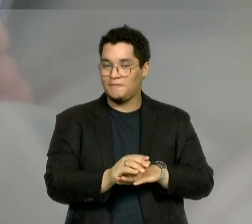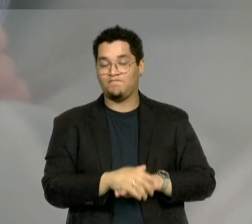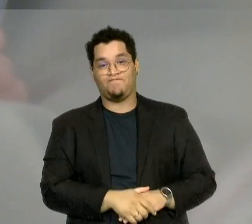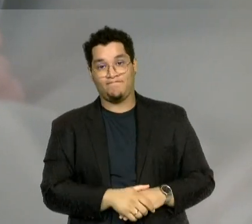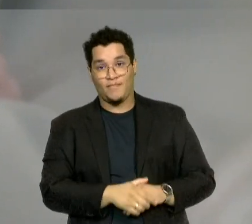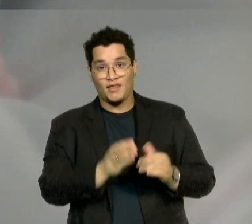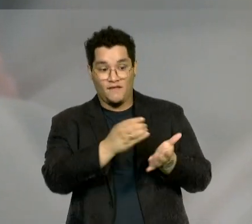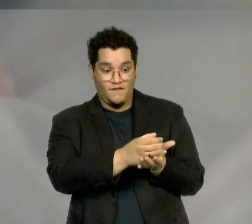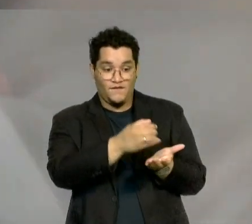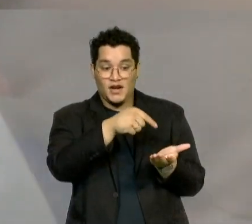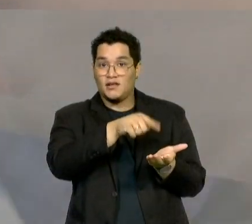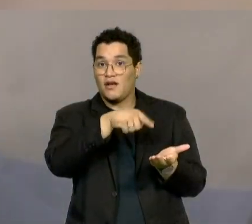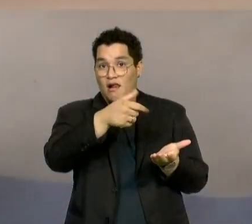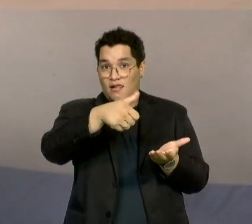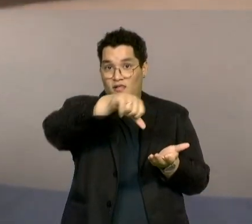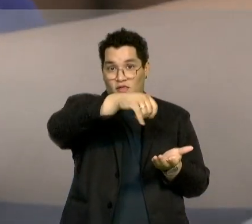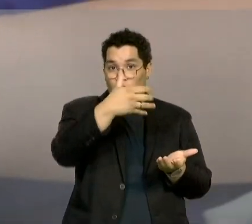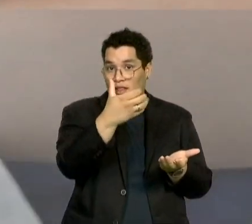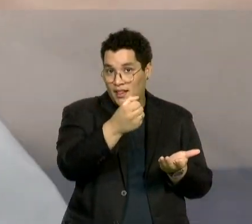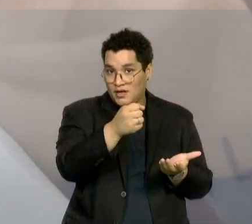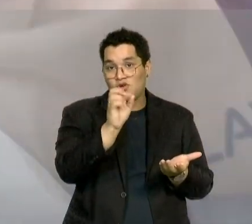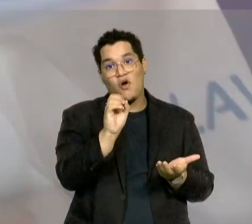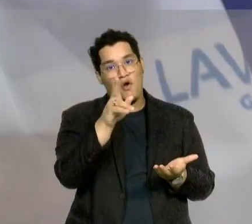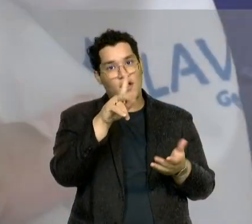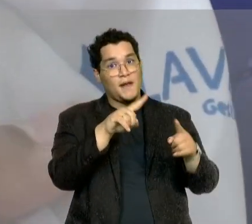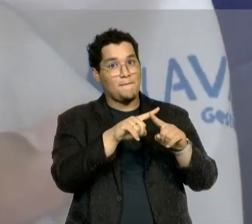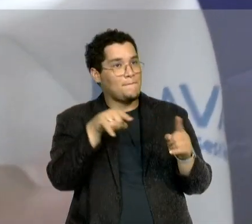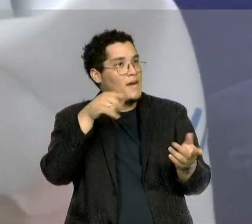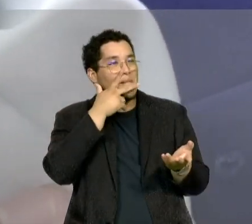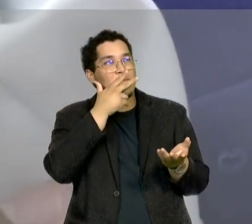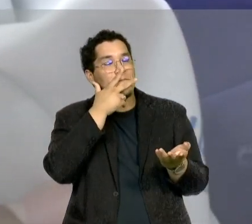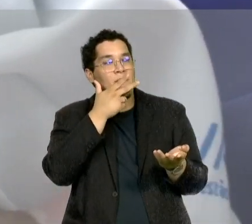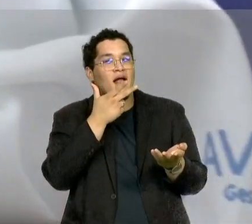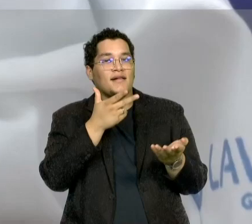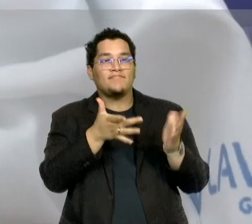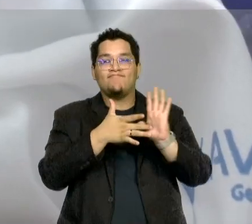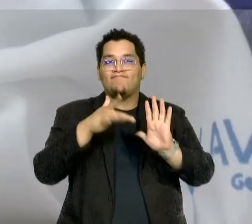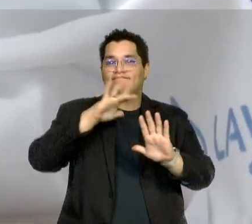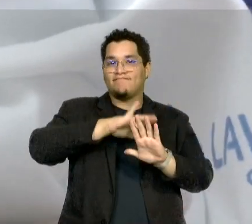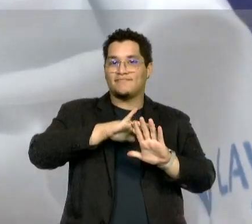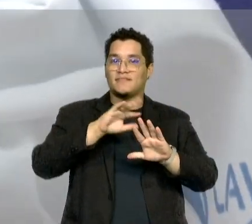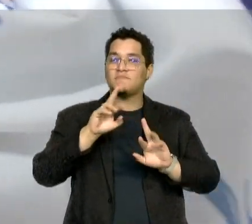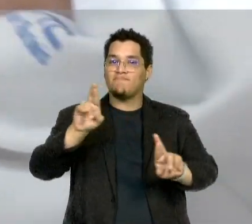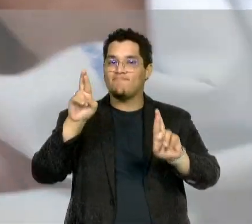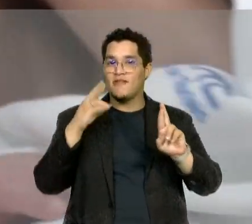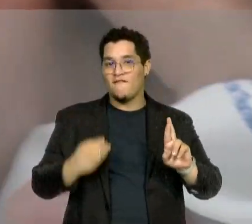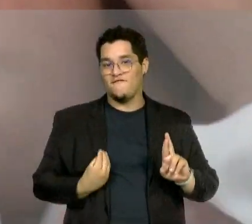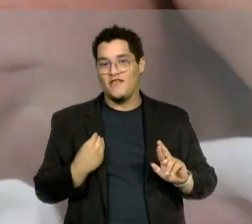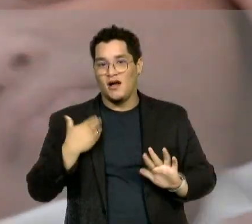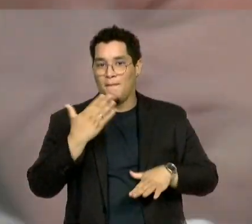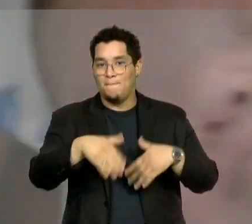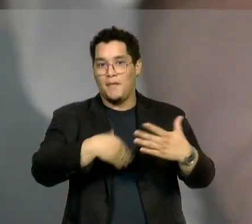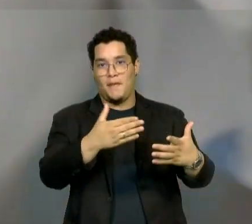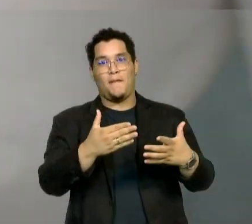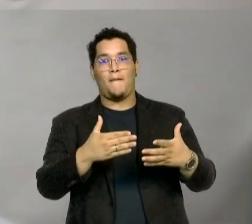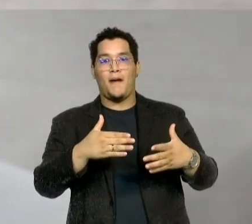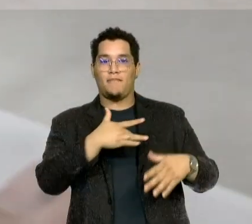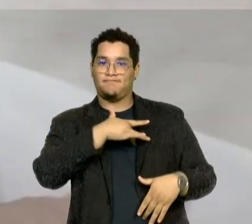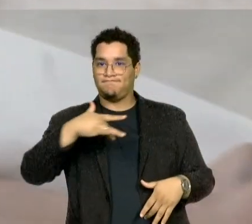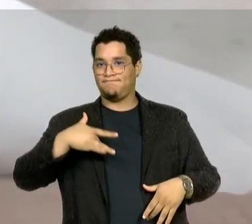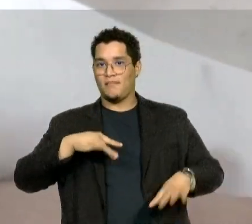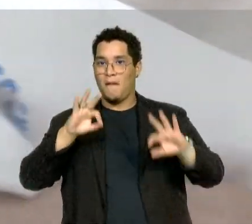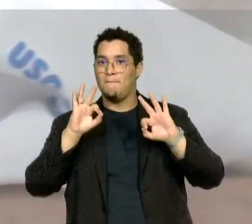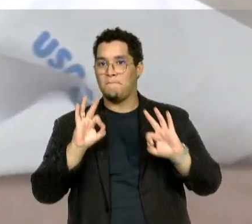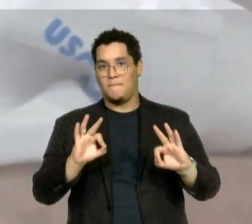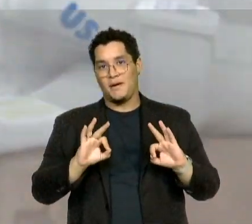representa apenas leite materno, mas sim esperança, vida e um futuro mais saudável para os recém-nascidos que